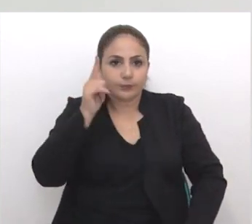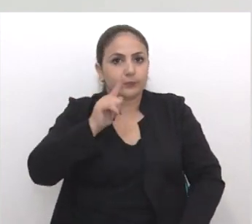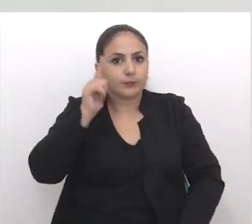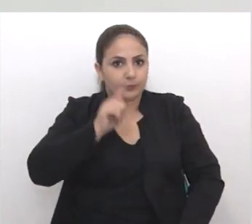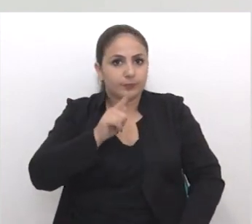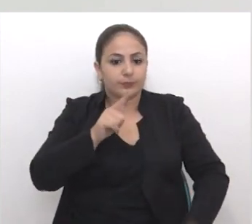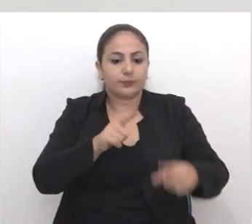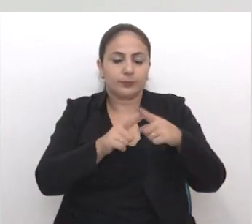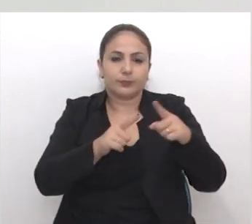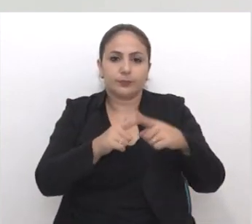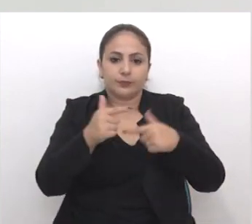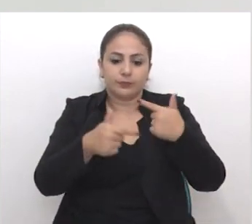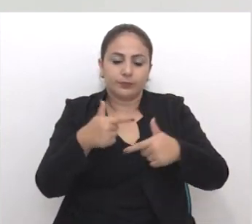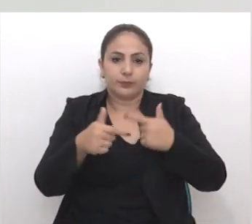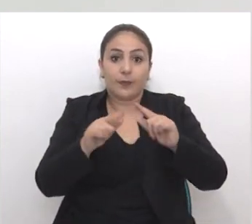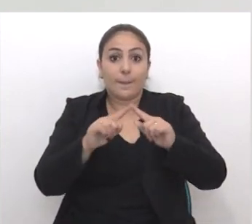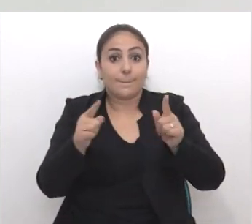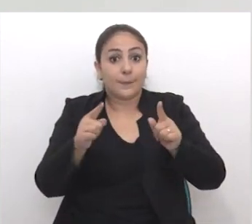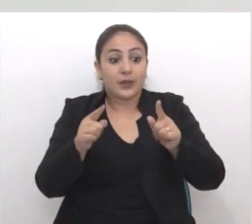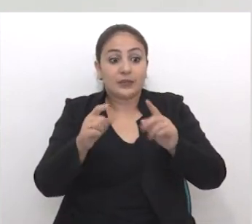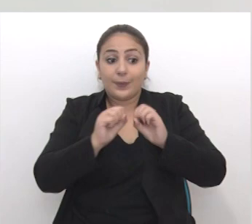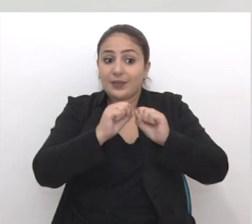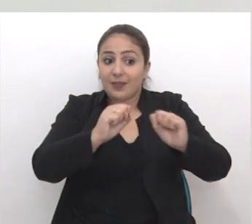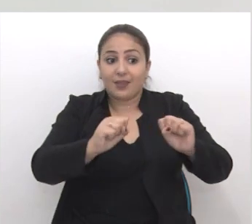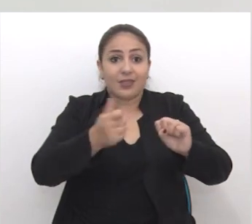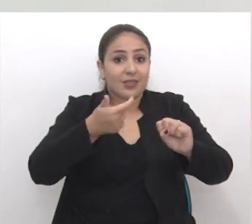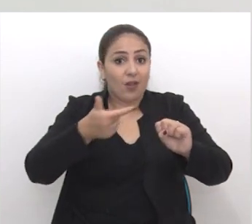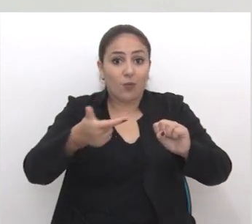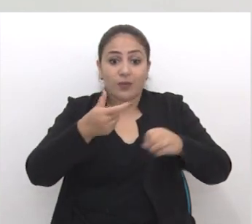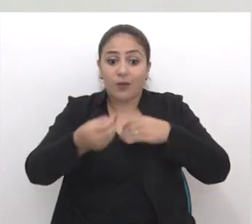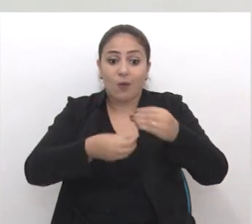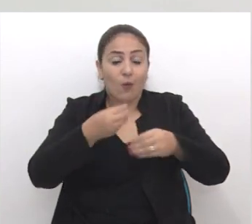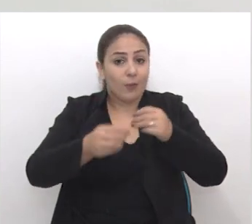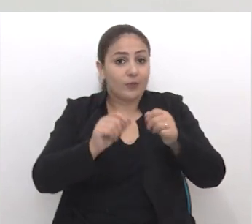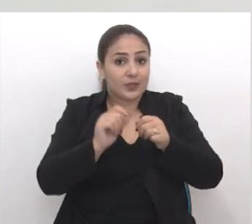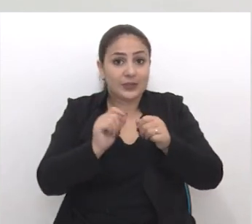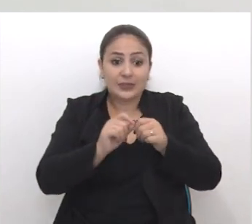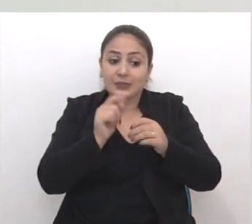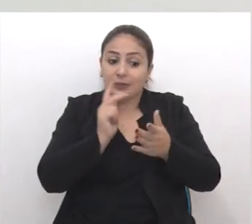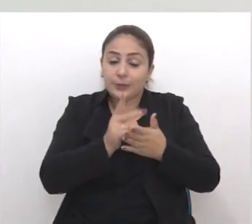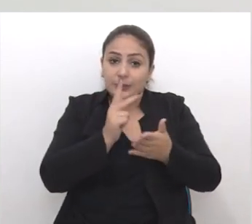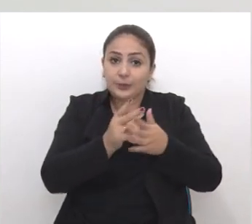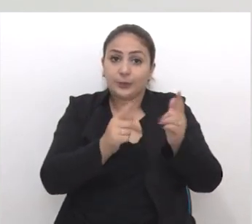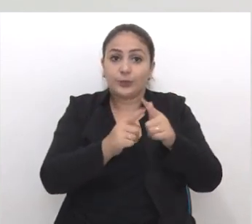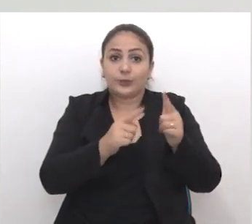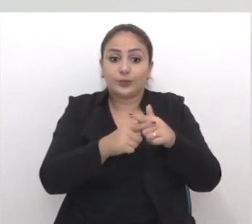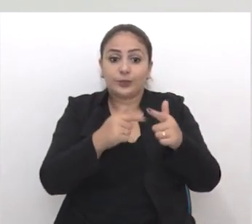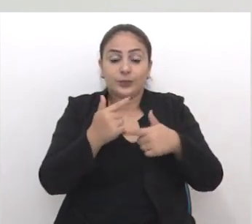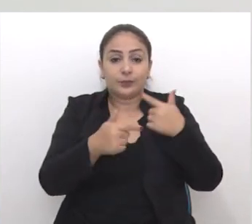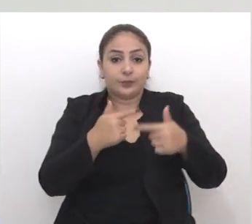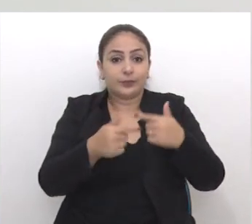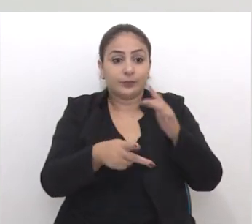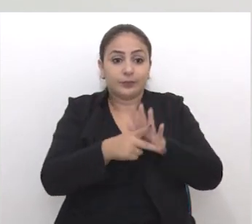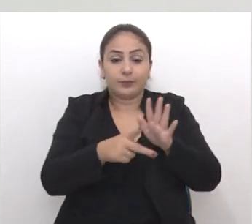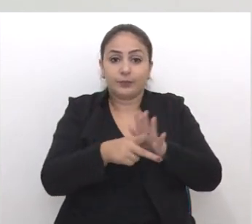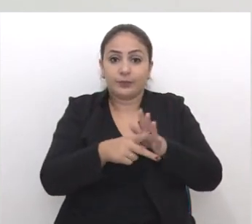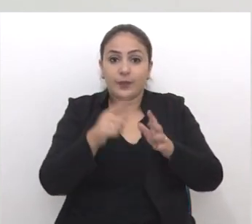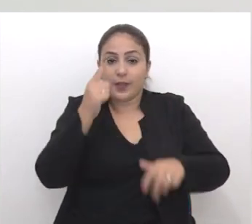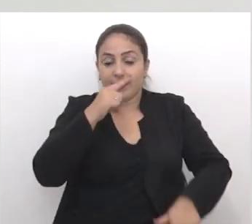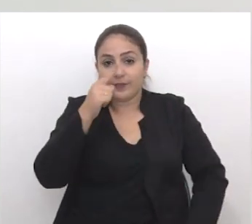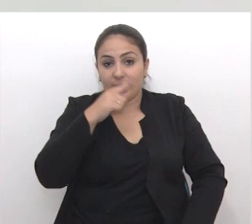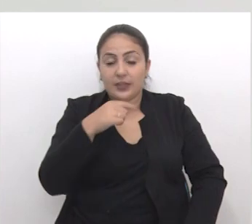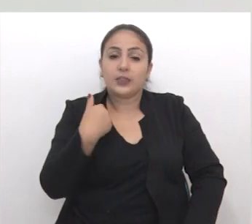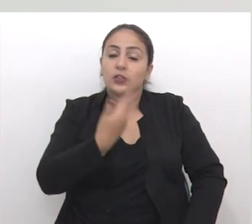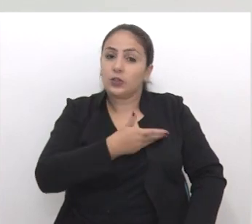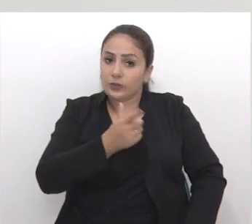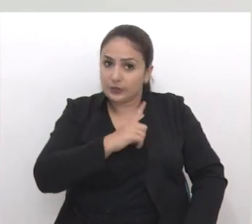esse tipo de serviço, mas é uma secretaria que não tem como oferecer esse tipo de serviço devido às próprias falhas que a